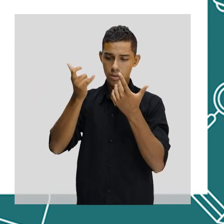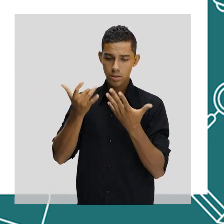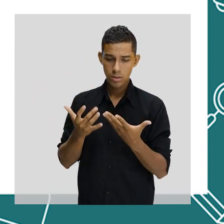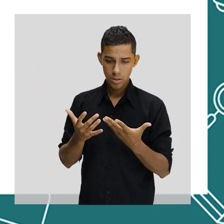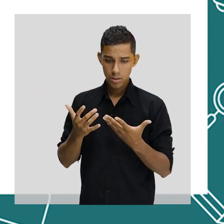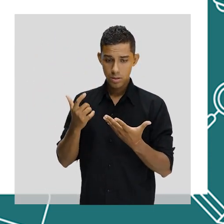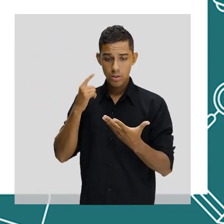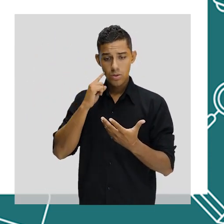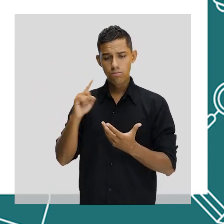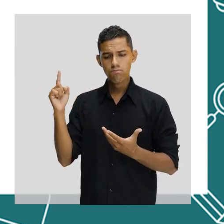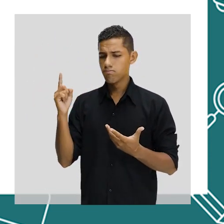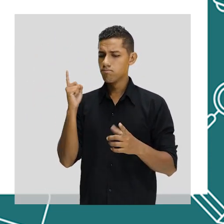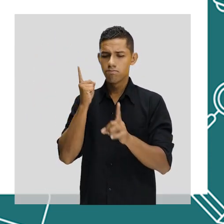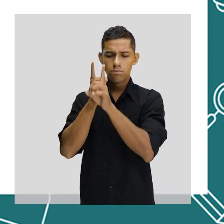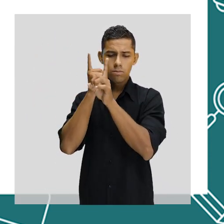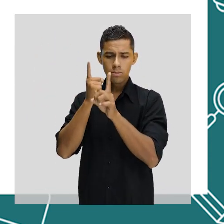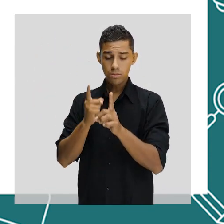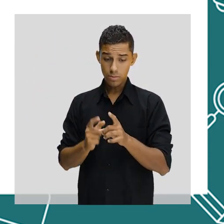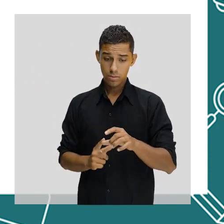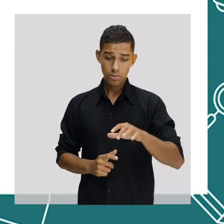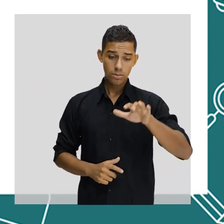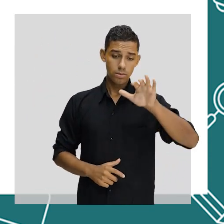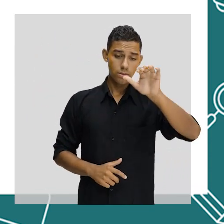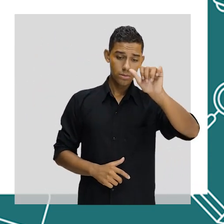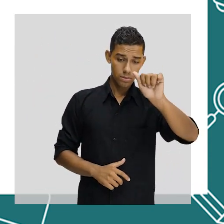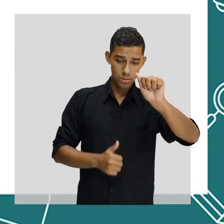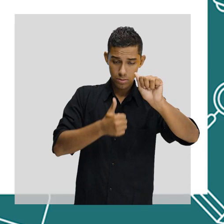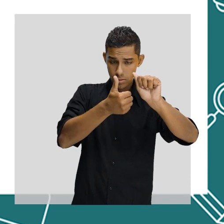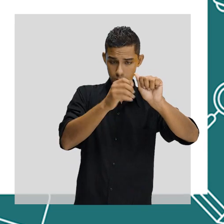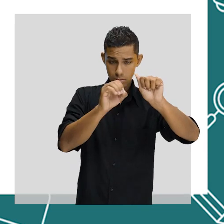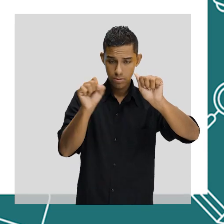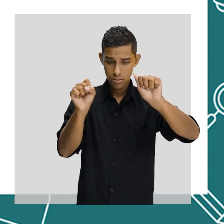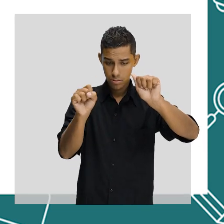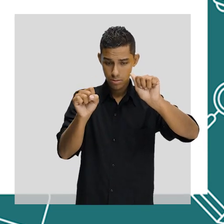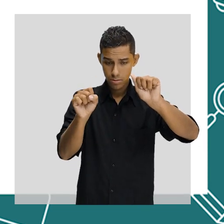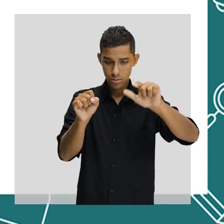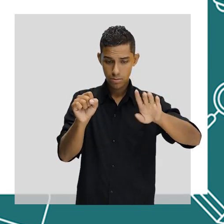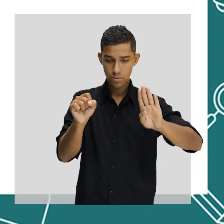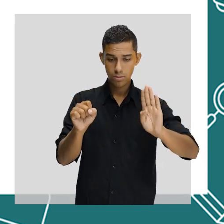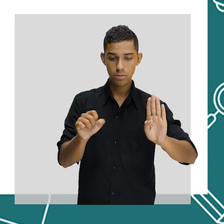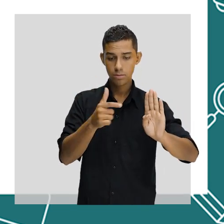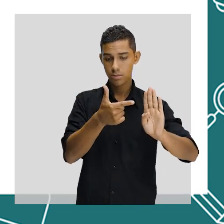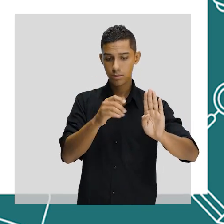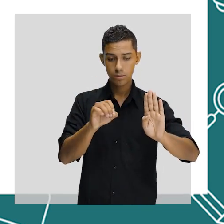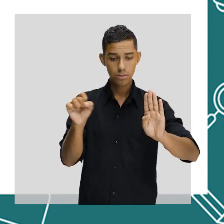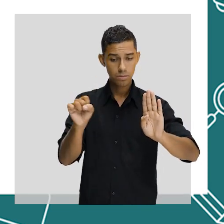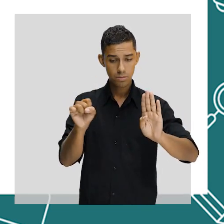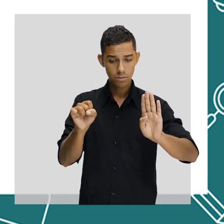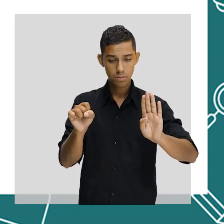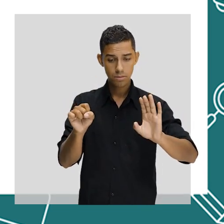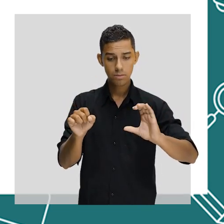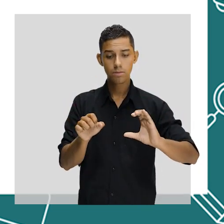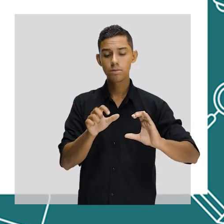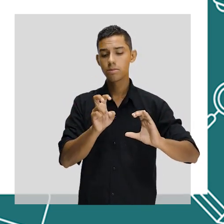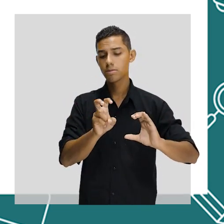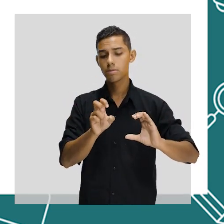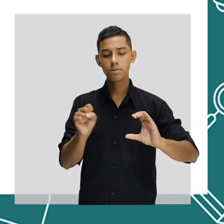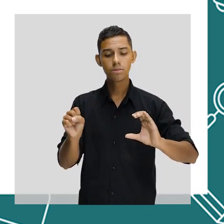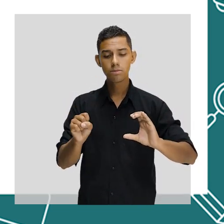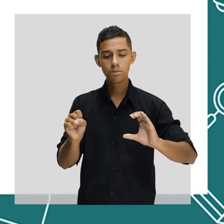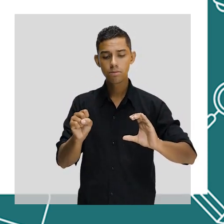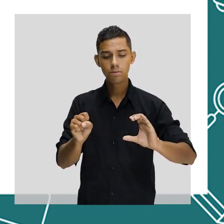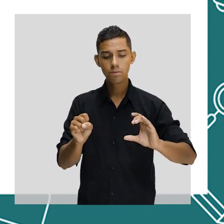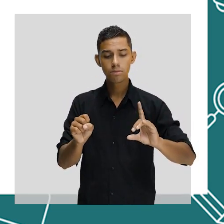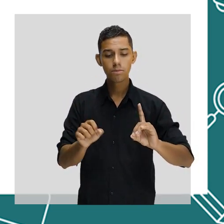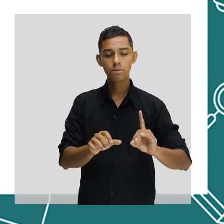certo? Então vamos lá. Então na questão 2, nós vamos ter o seguinte. Nós temos dois móveis. O primeiro,